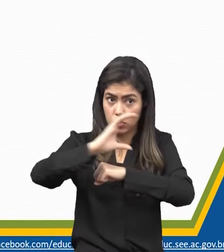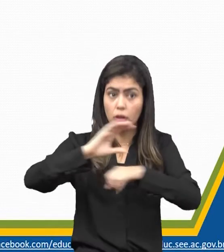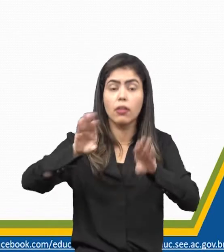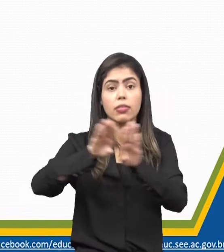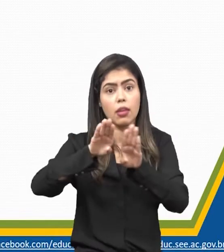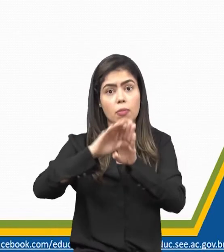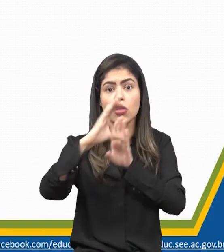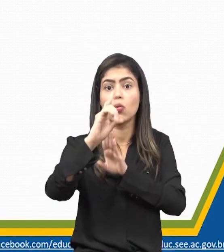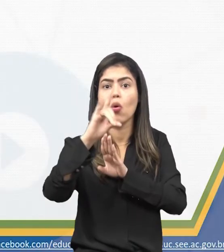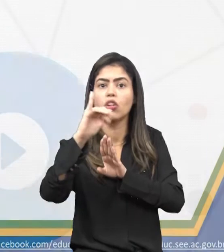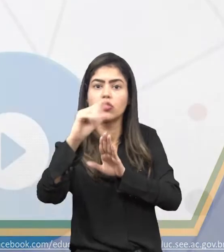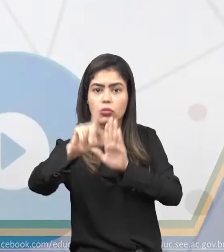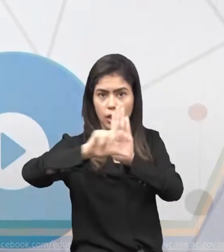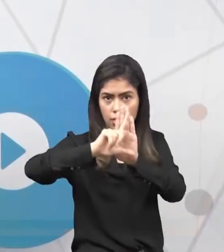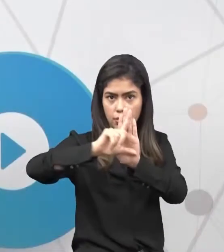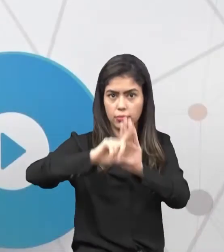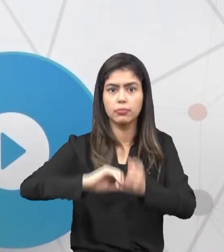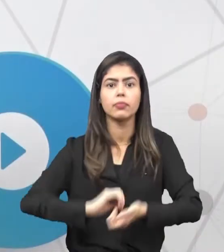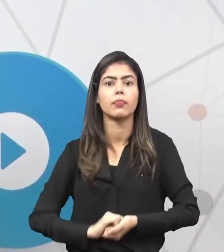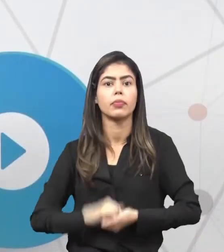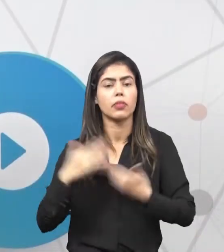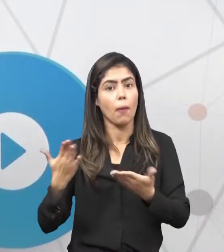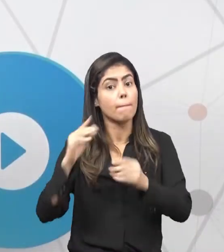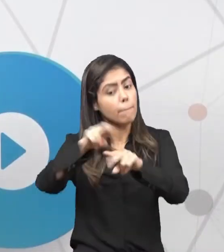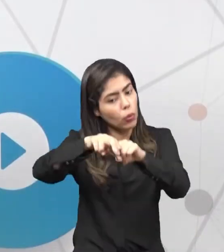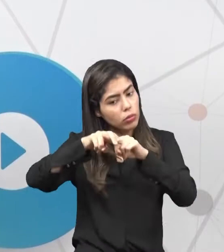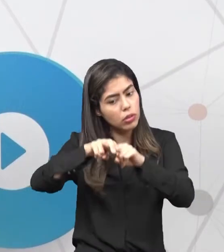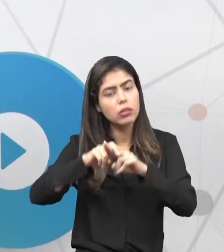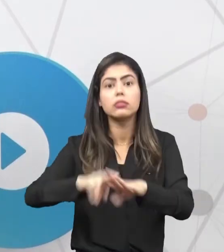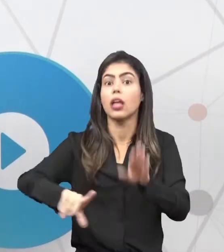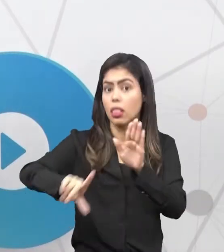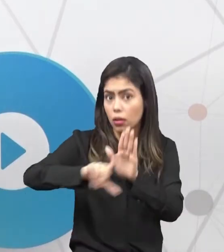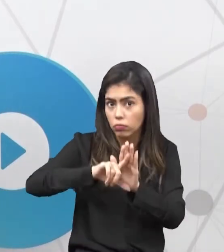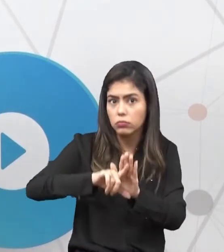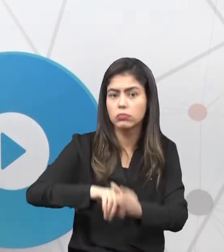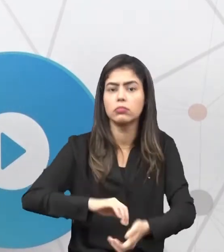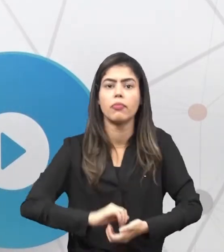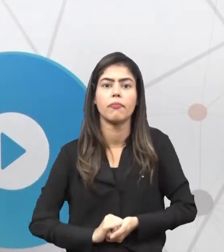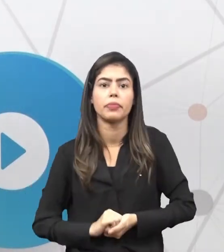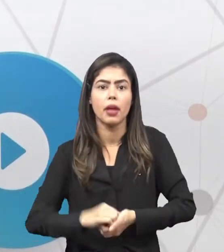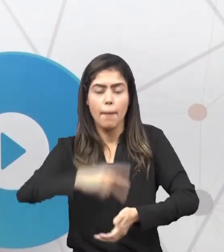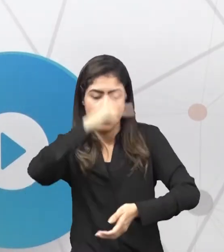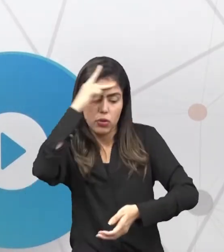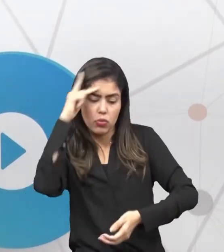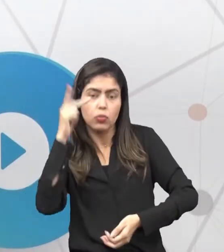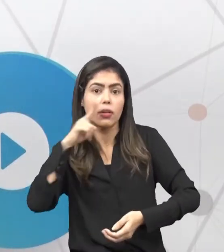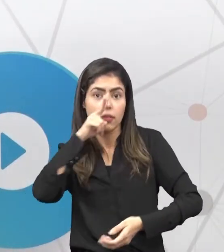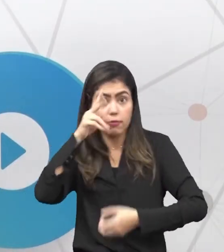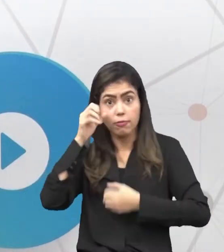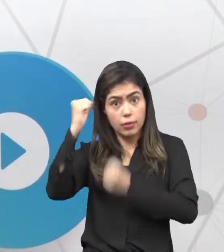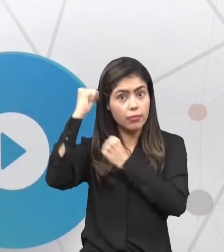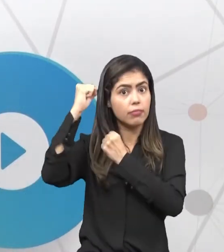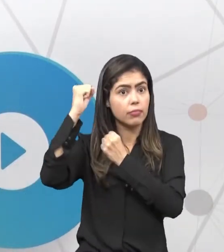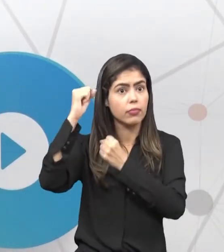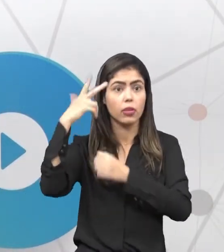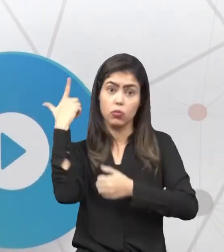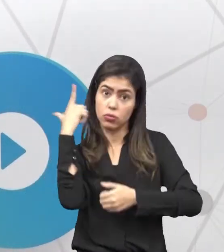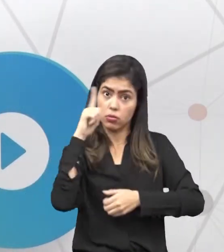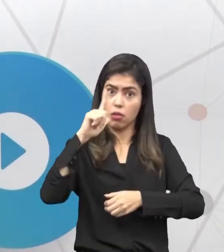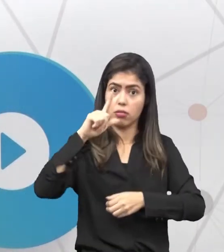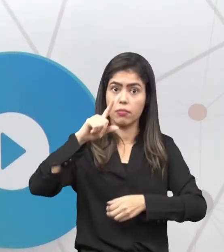e no nosso Código Eleitoral. Por isso ela é legal, né? A pessoa que vence as eleições vai se